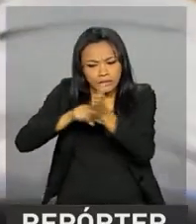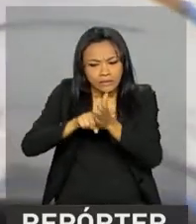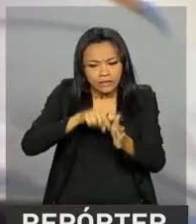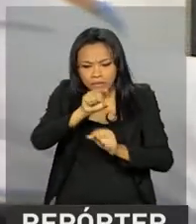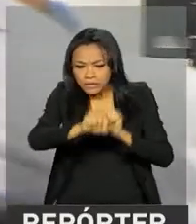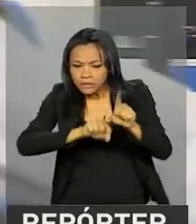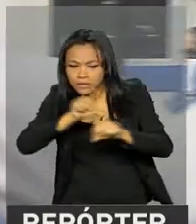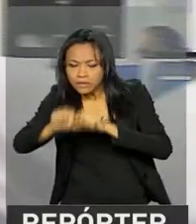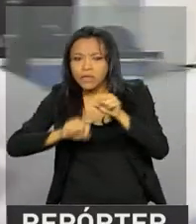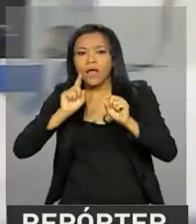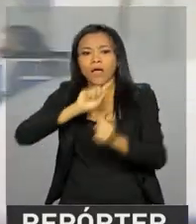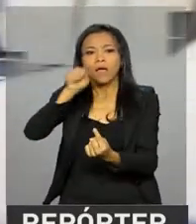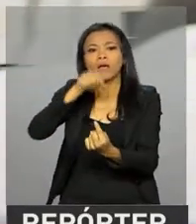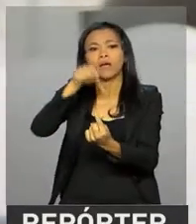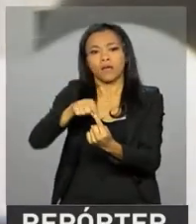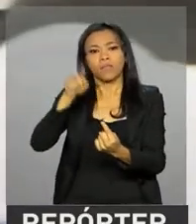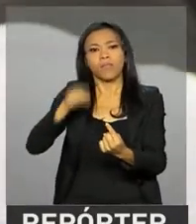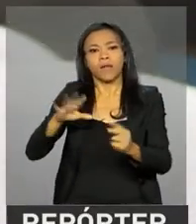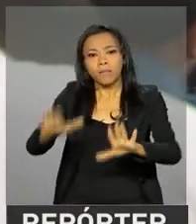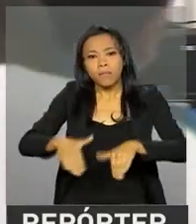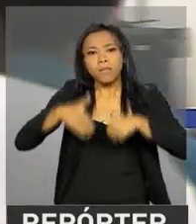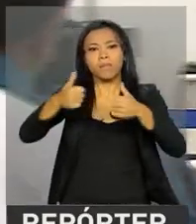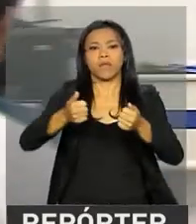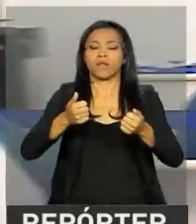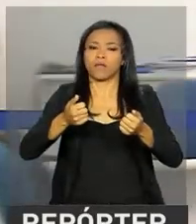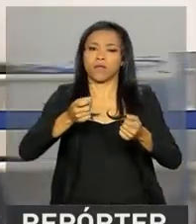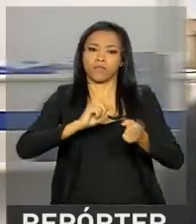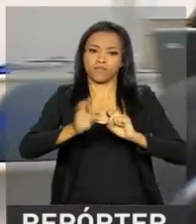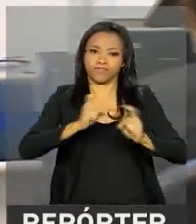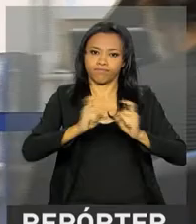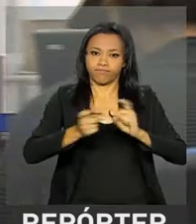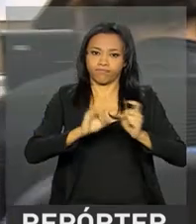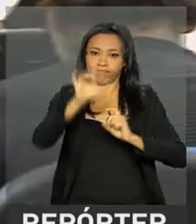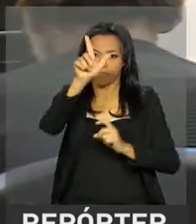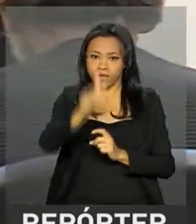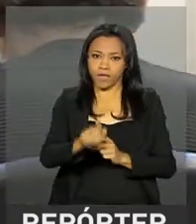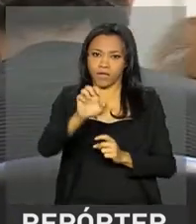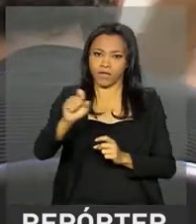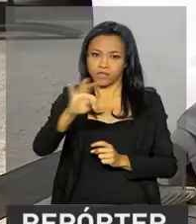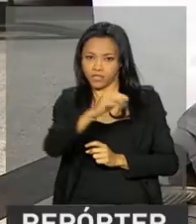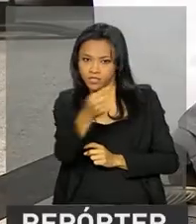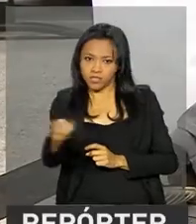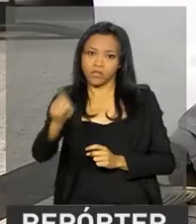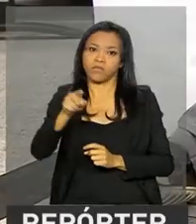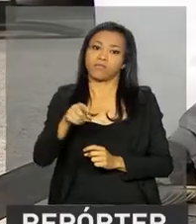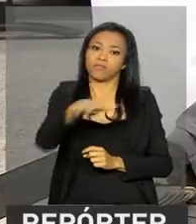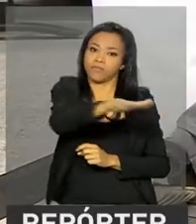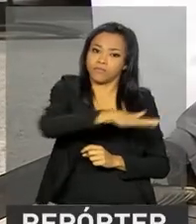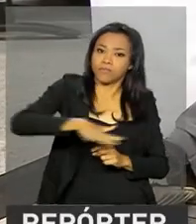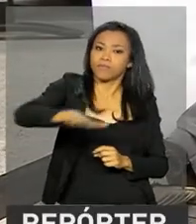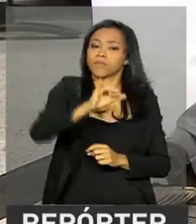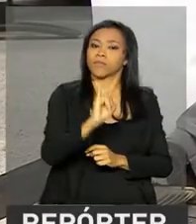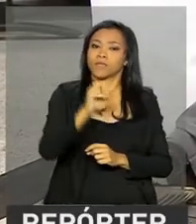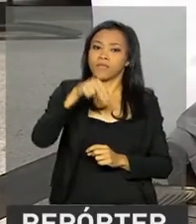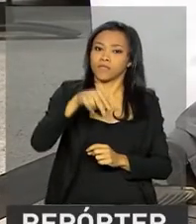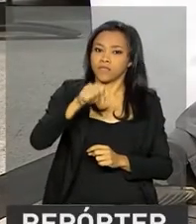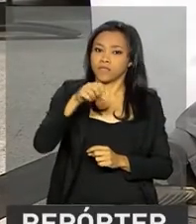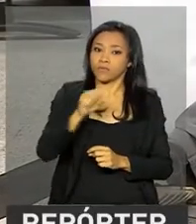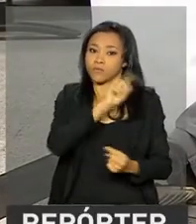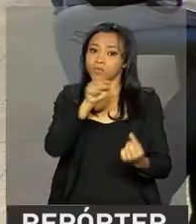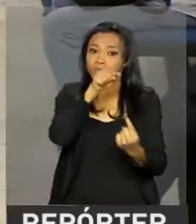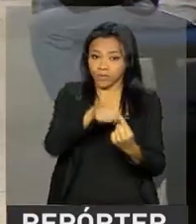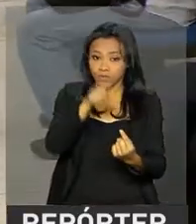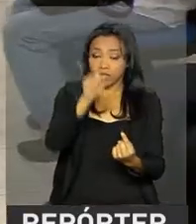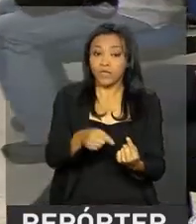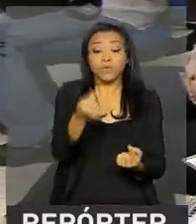de aperfeiçoamento da gestão dos programas sociais e benefícios. O objetivo é garantir que os recursos